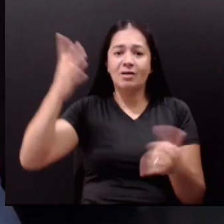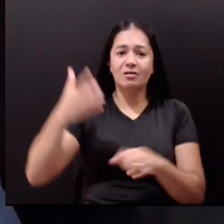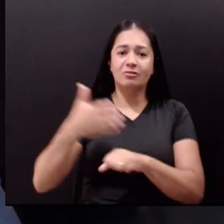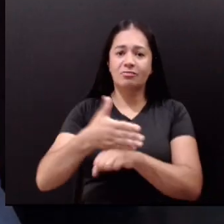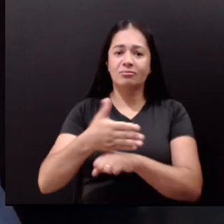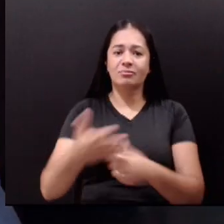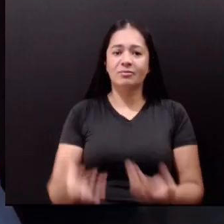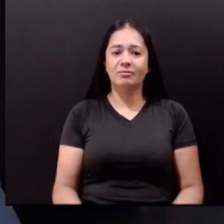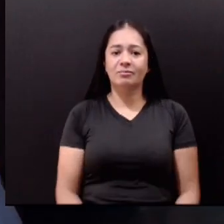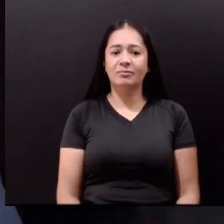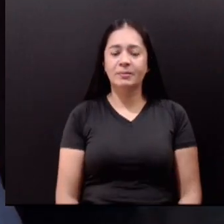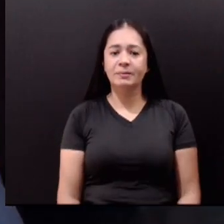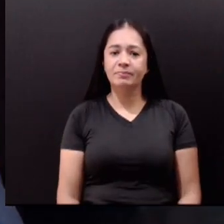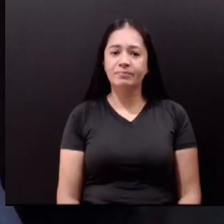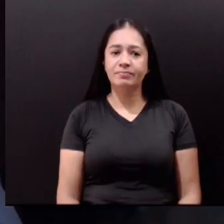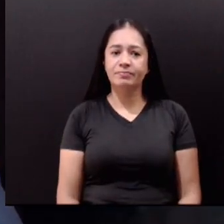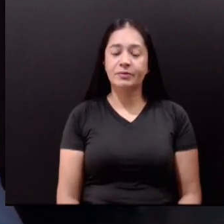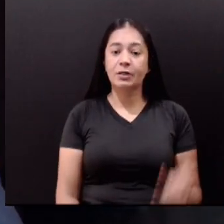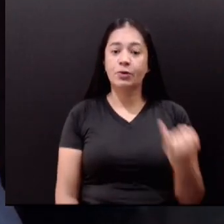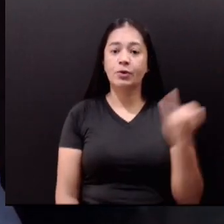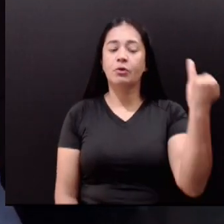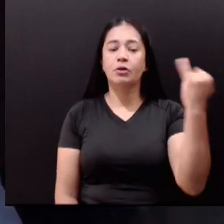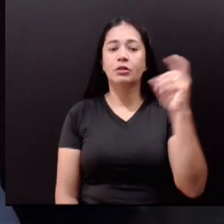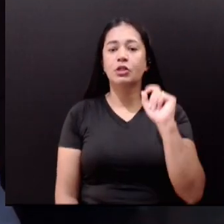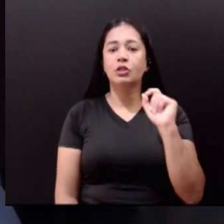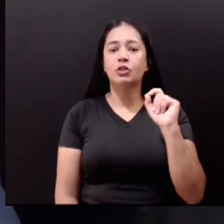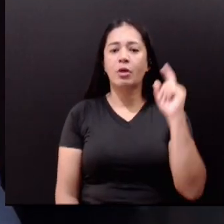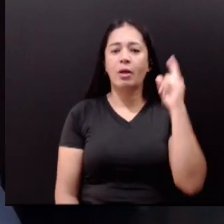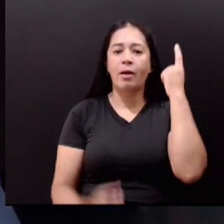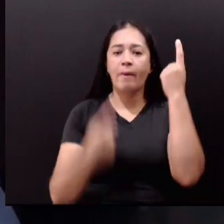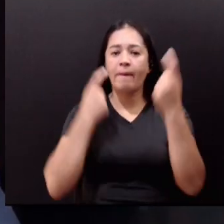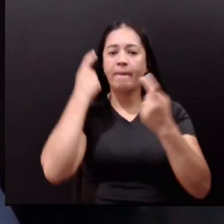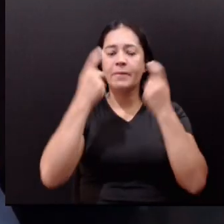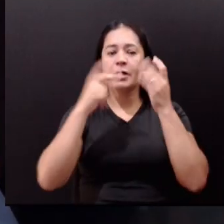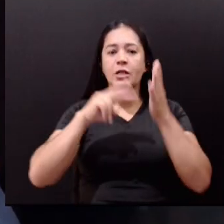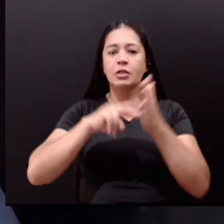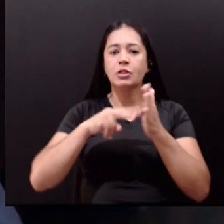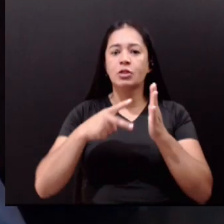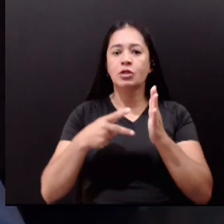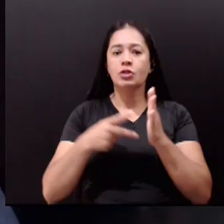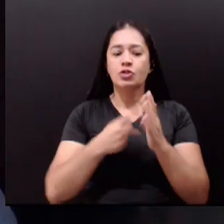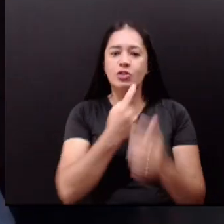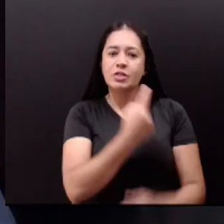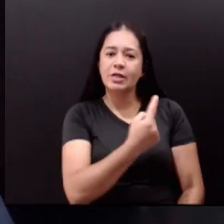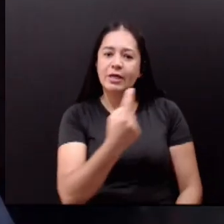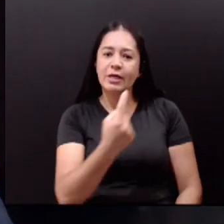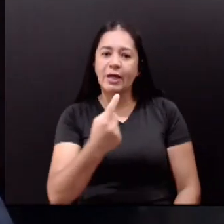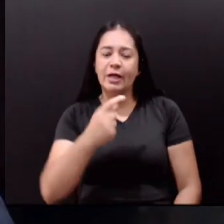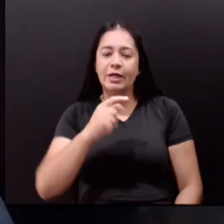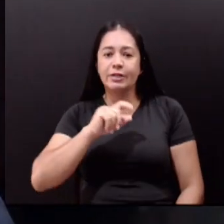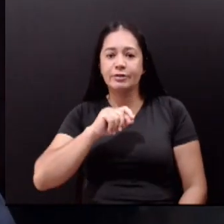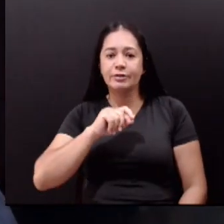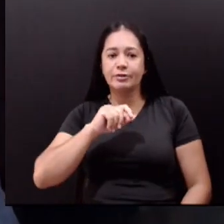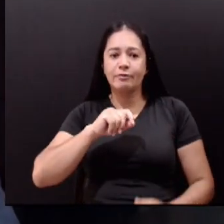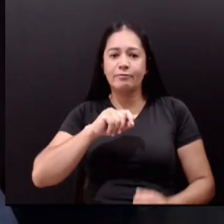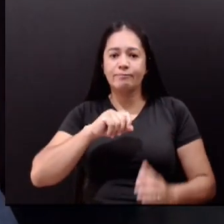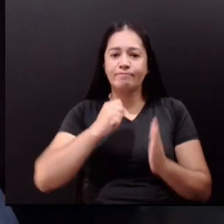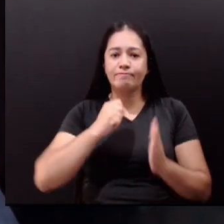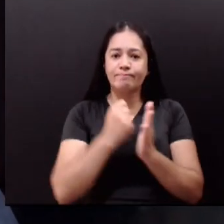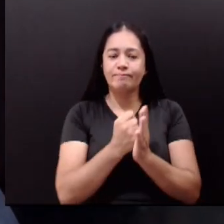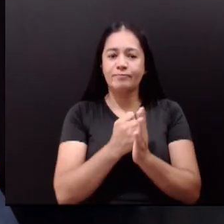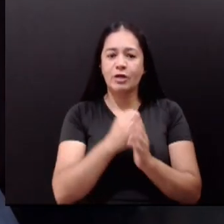acho que mais importante do que se preocupar com o significado de cada um desses símbolos que mudam com muita frequência,